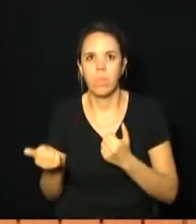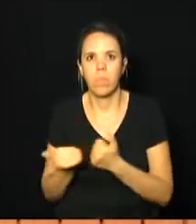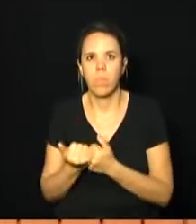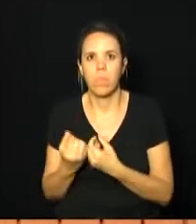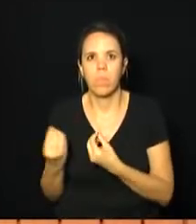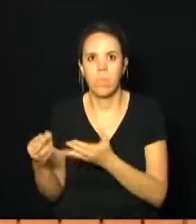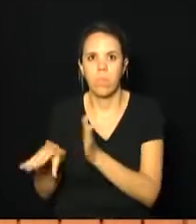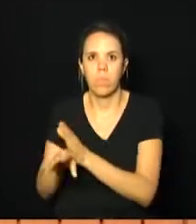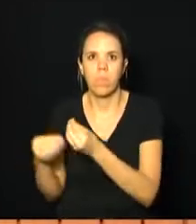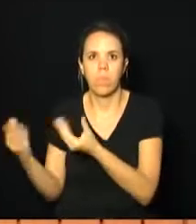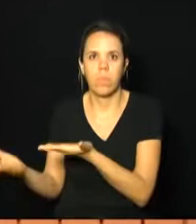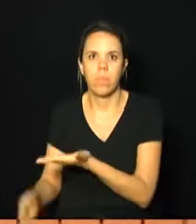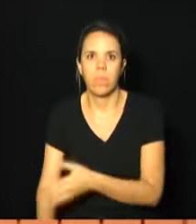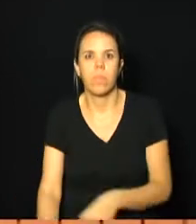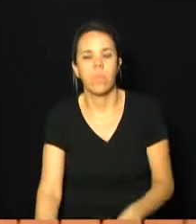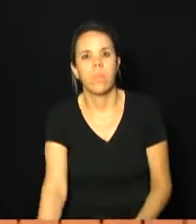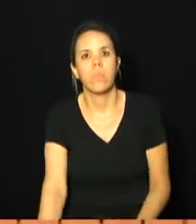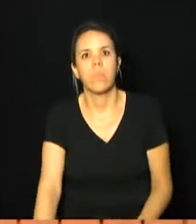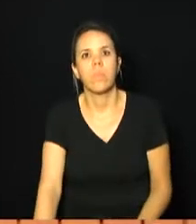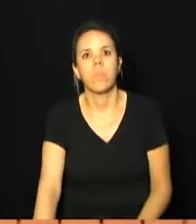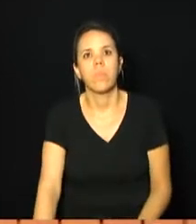chegar para a senhora.